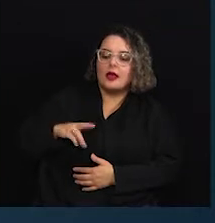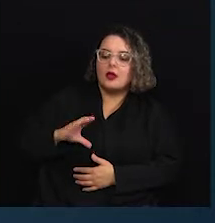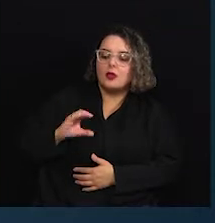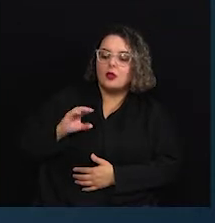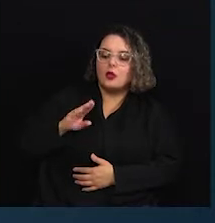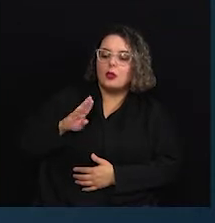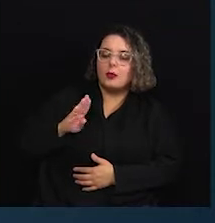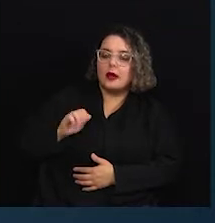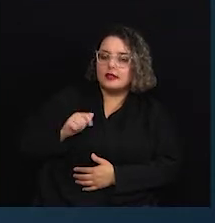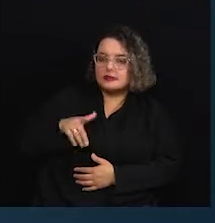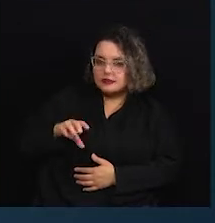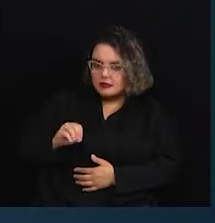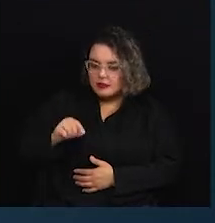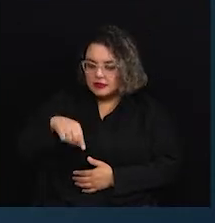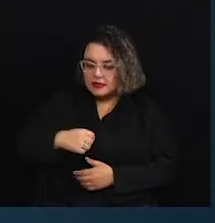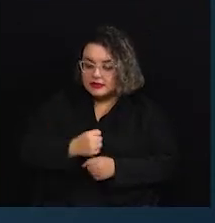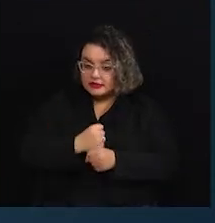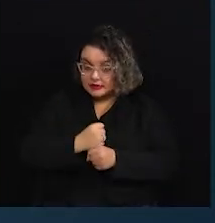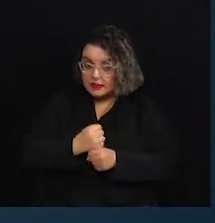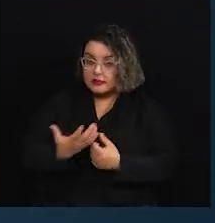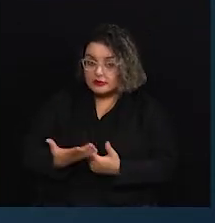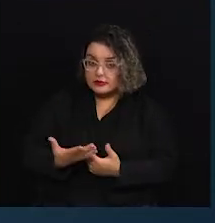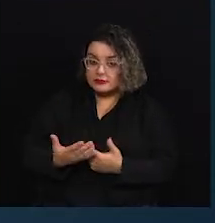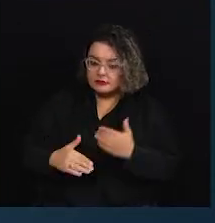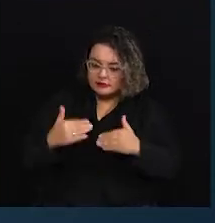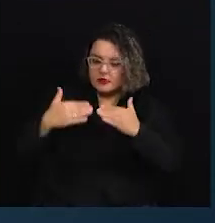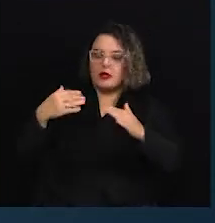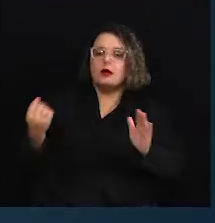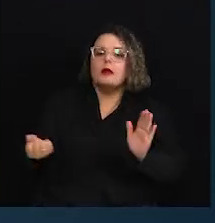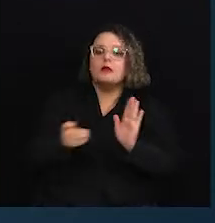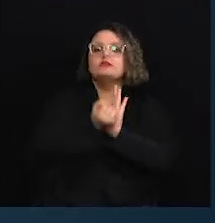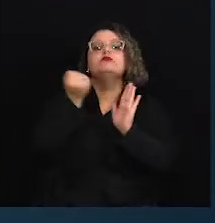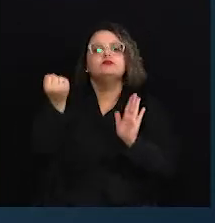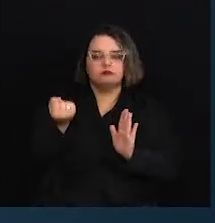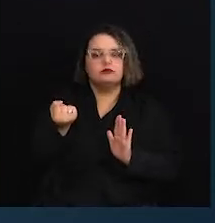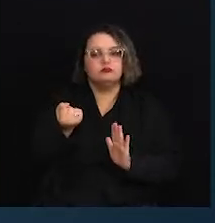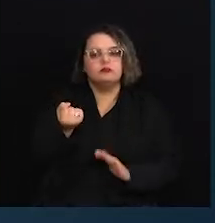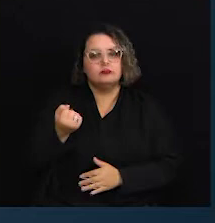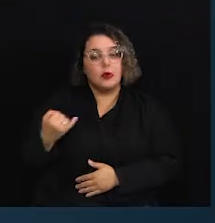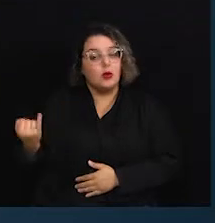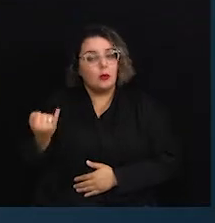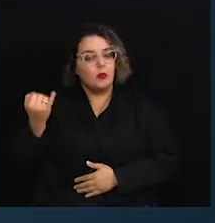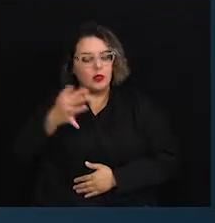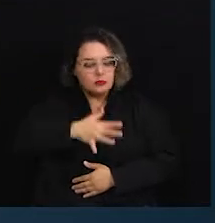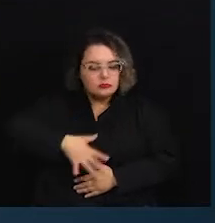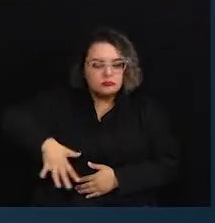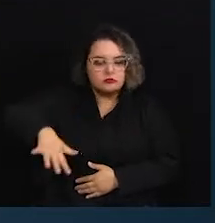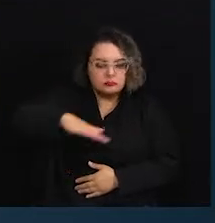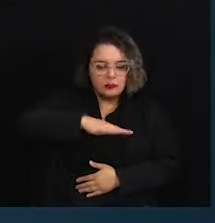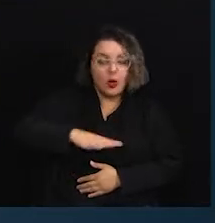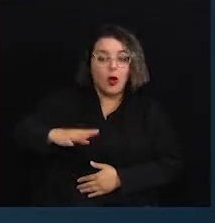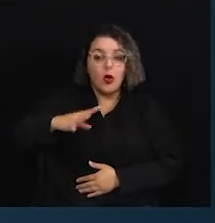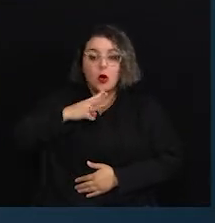agora nesse ano. E vem sendo muito importante para a gente validar o mercado, para a gente conhecer